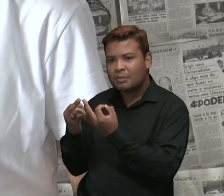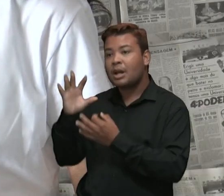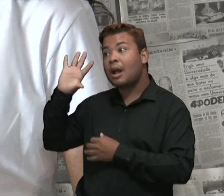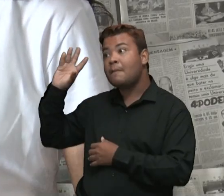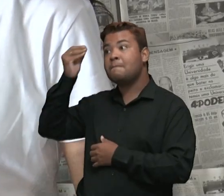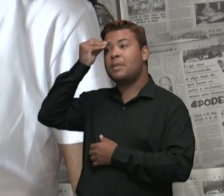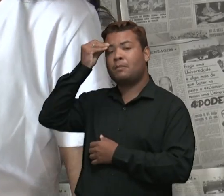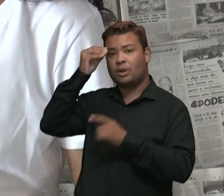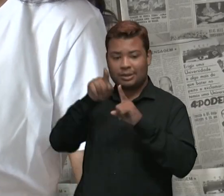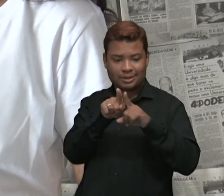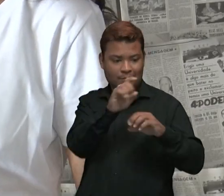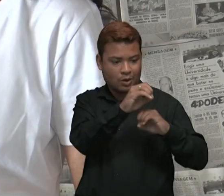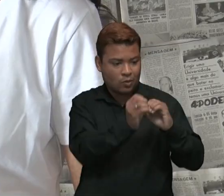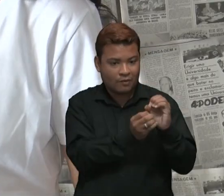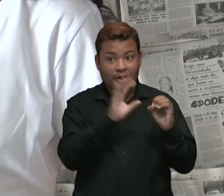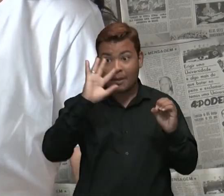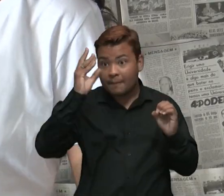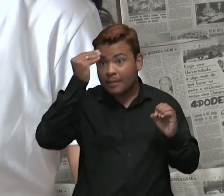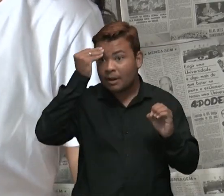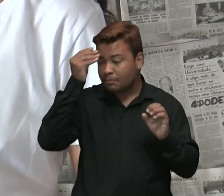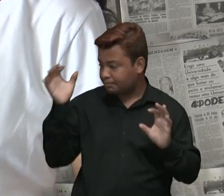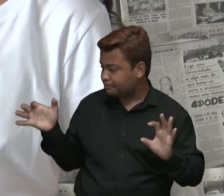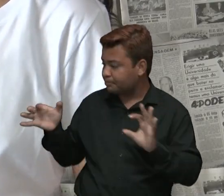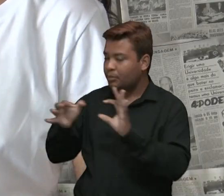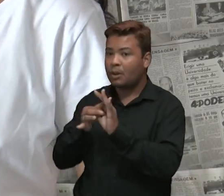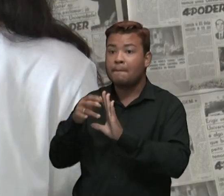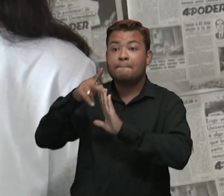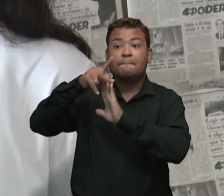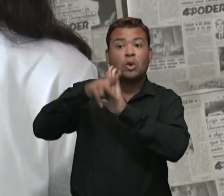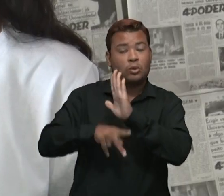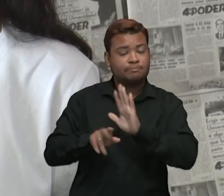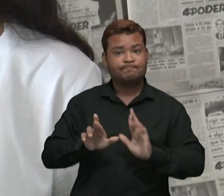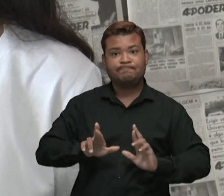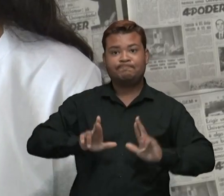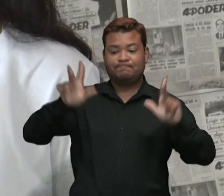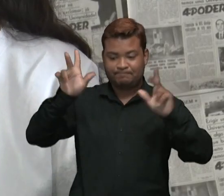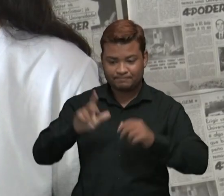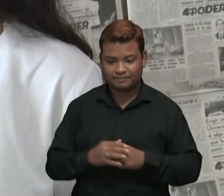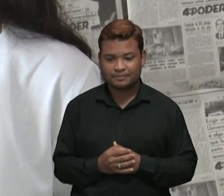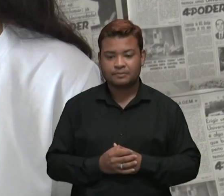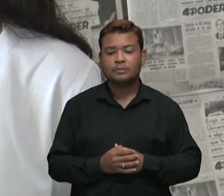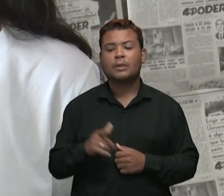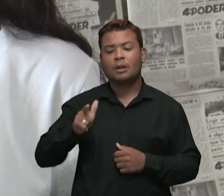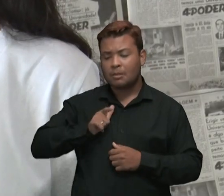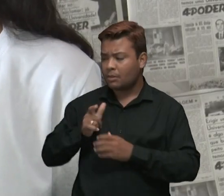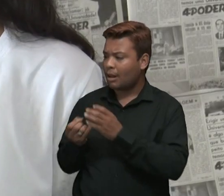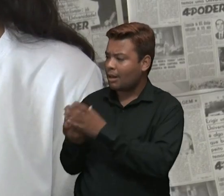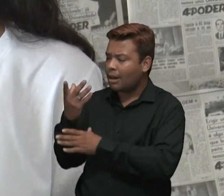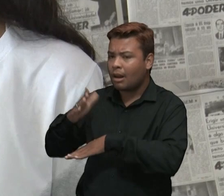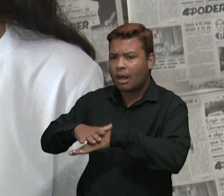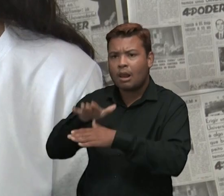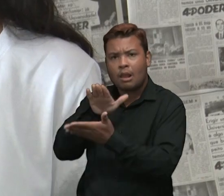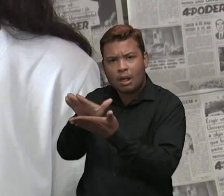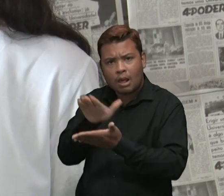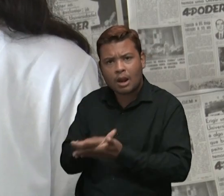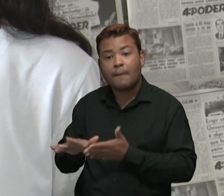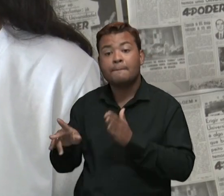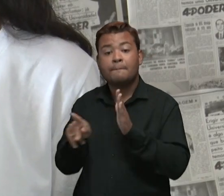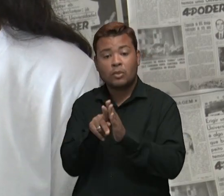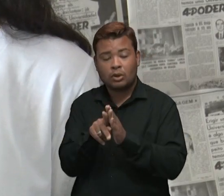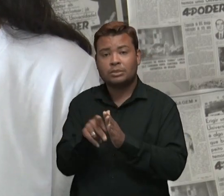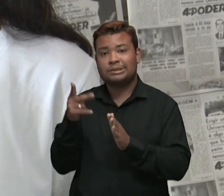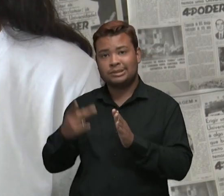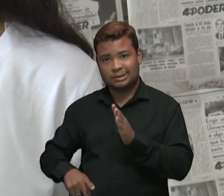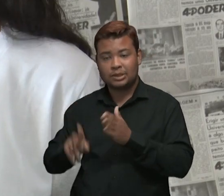da universidade em um projeto ainda maior. Foi criado, publicado, editado pela imprensa universitária e